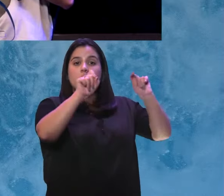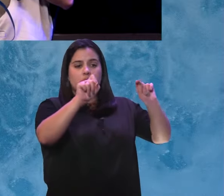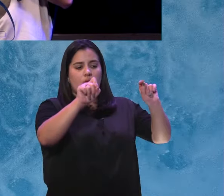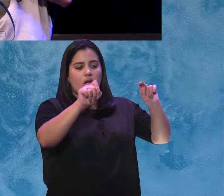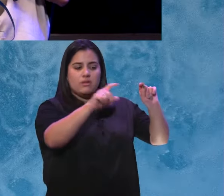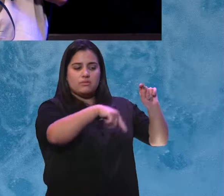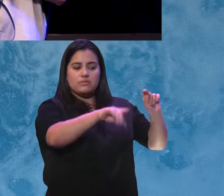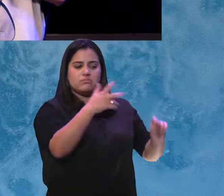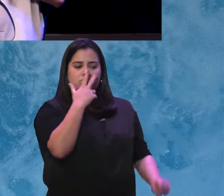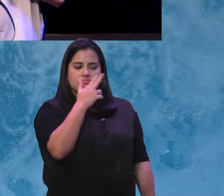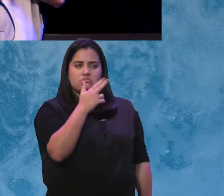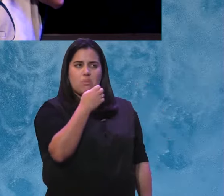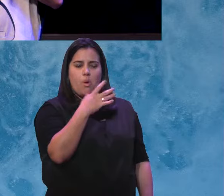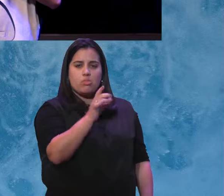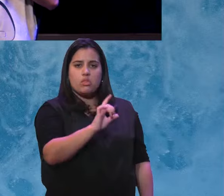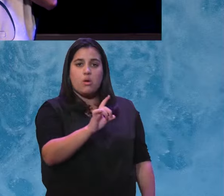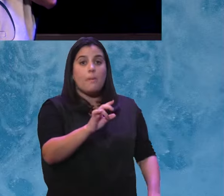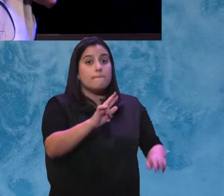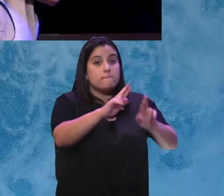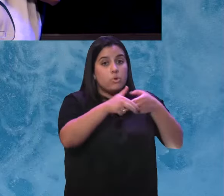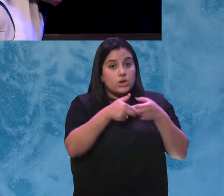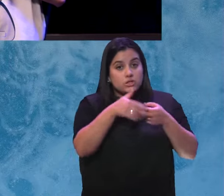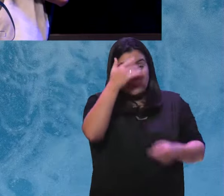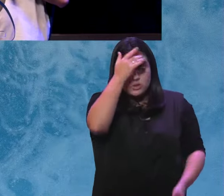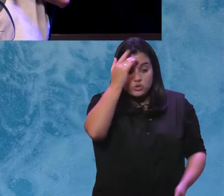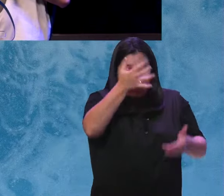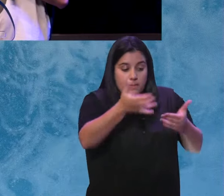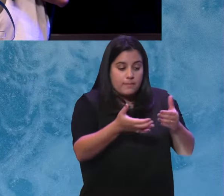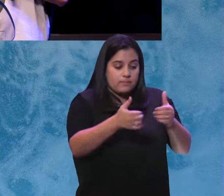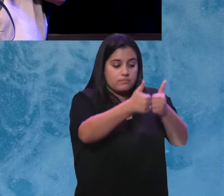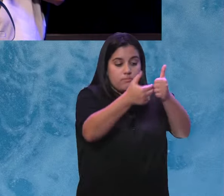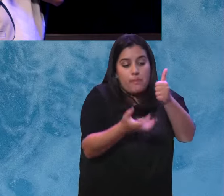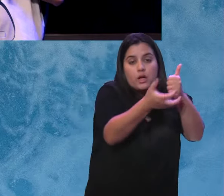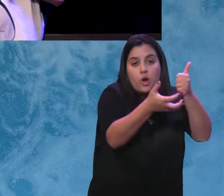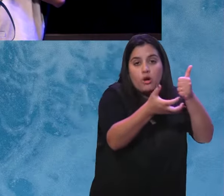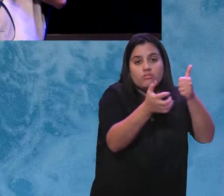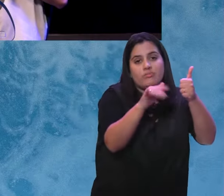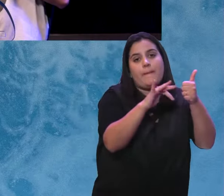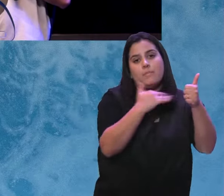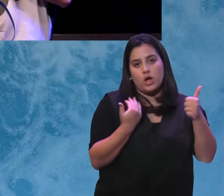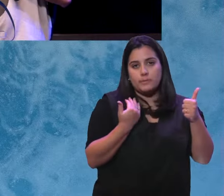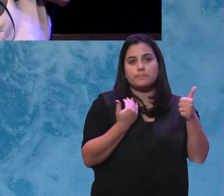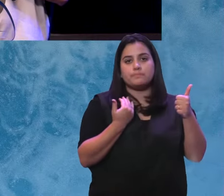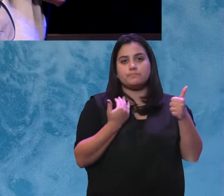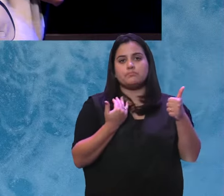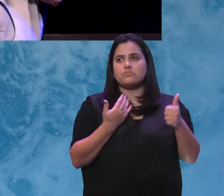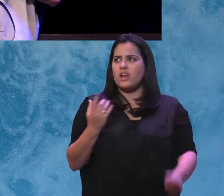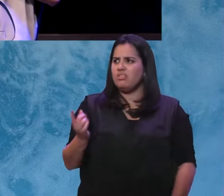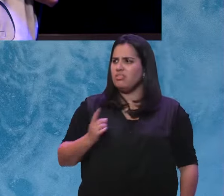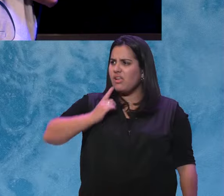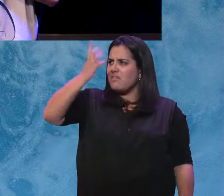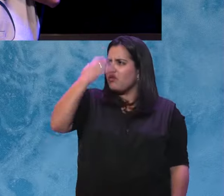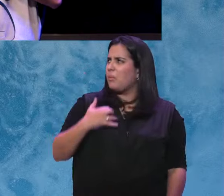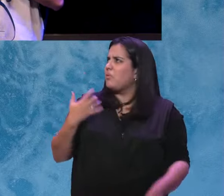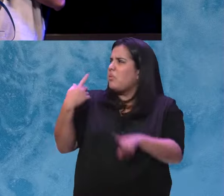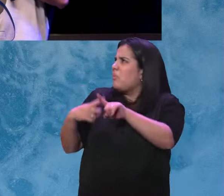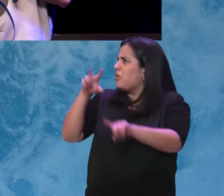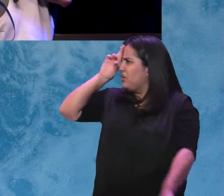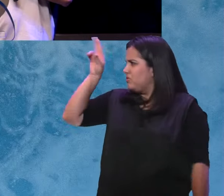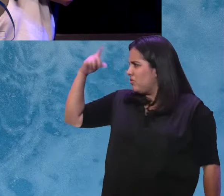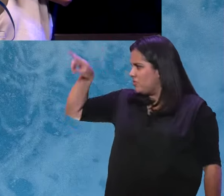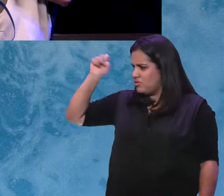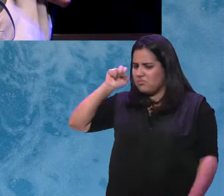Deus o feriu, e ele morreu ali mesmo ao lado da arca de Deus. Davi ficou irado, porque o Senhor havia atacado